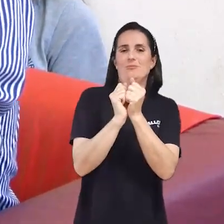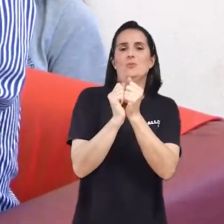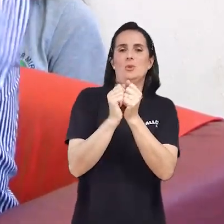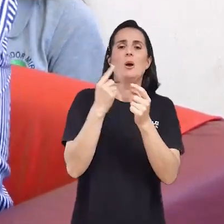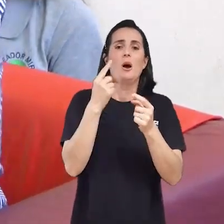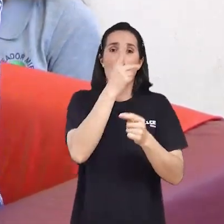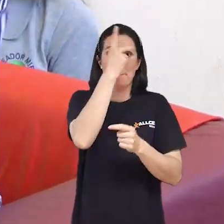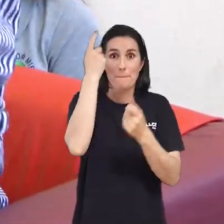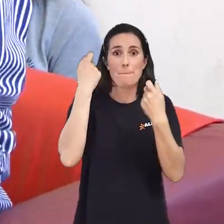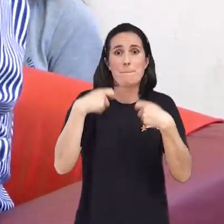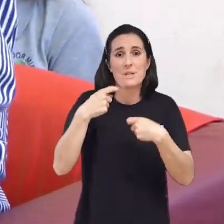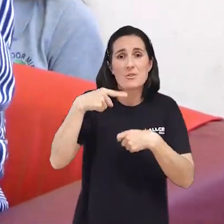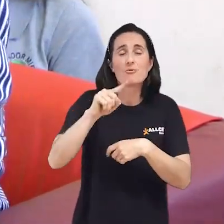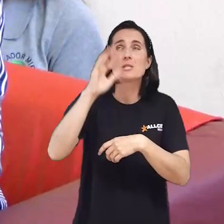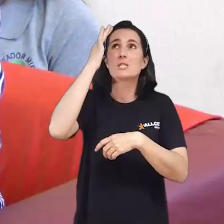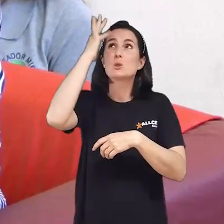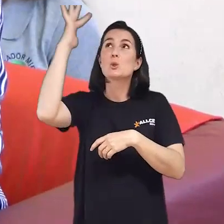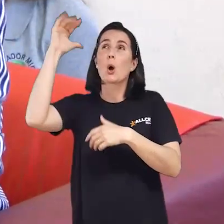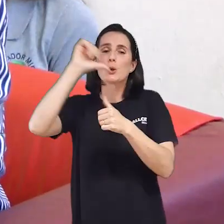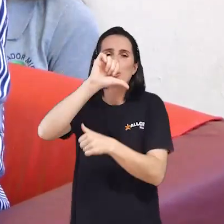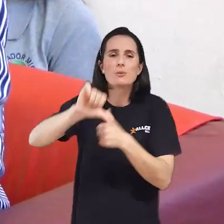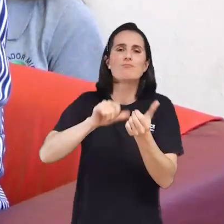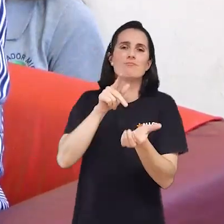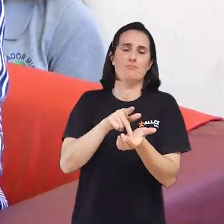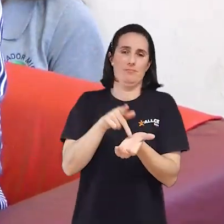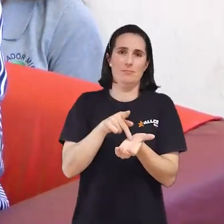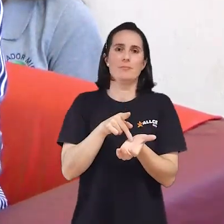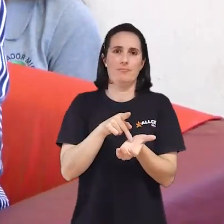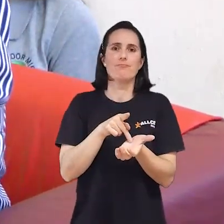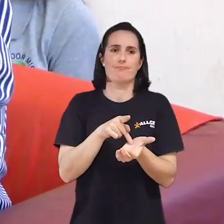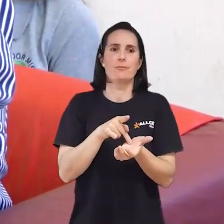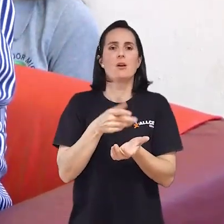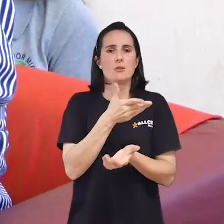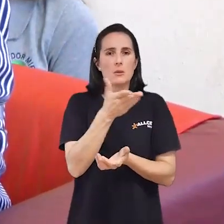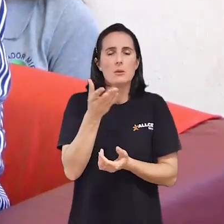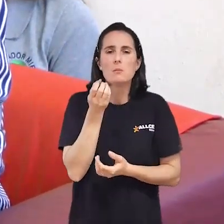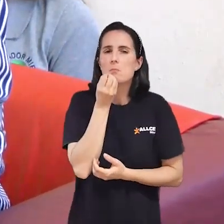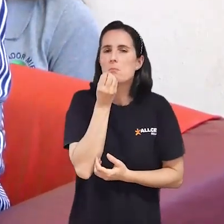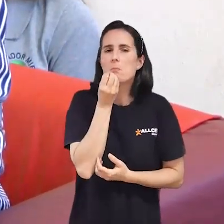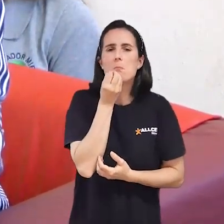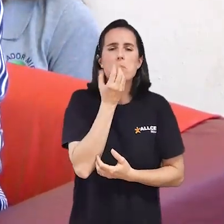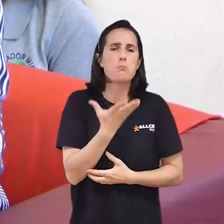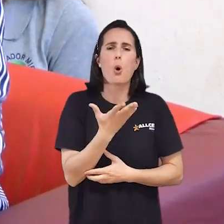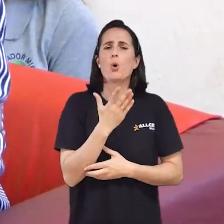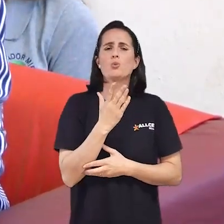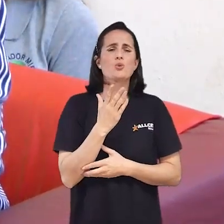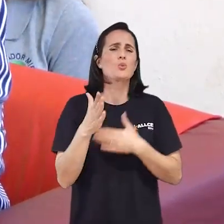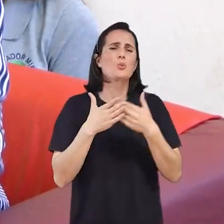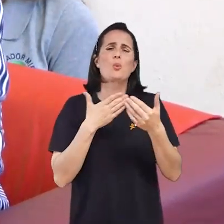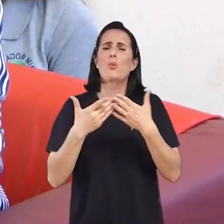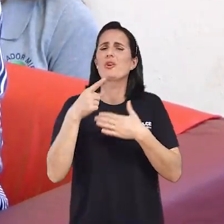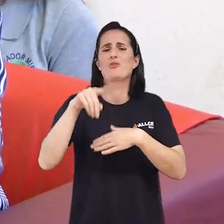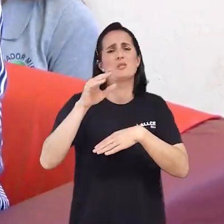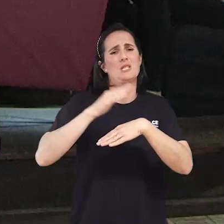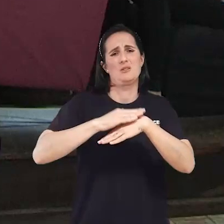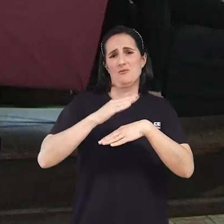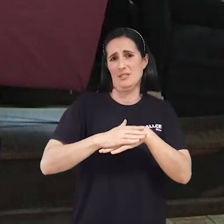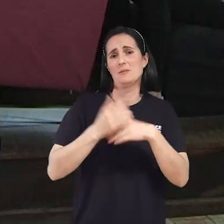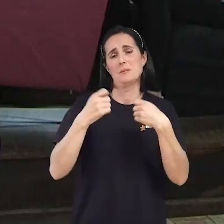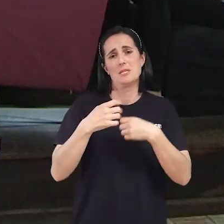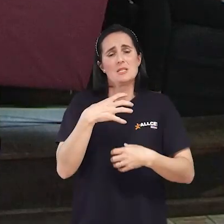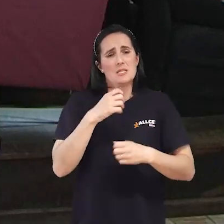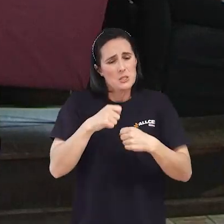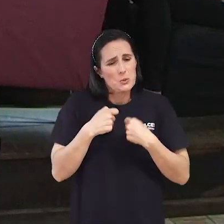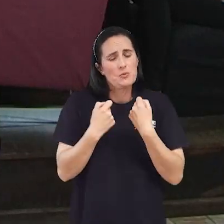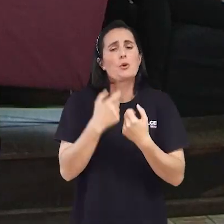vocês realizem aquele sonho, né? Sejam bons naquilo que vocês forem fazer. Sejam bons, né?